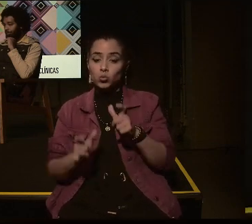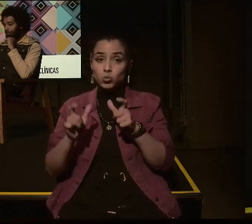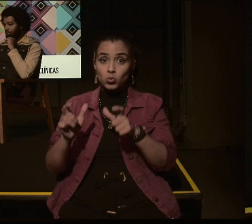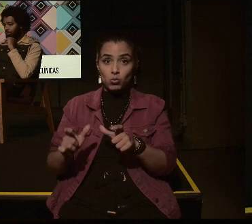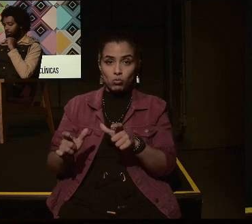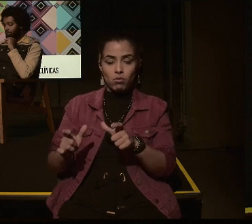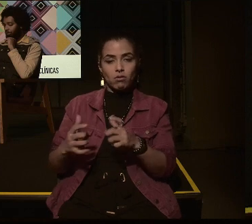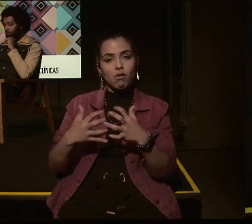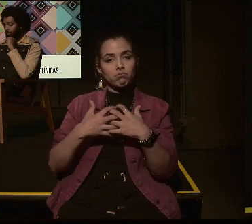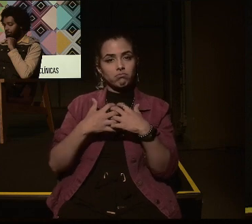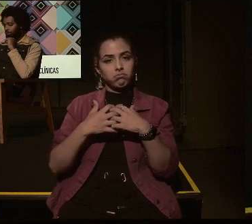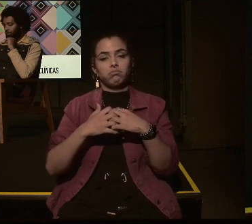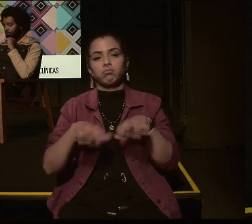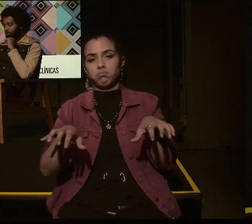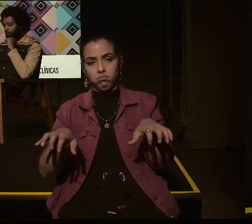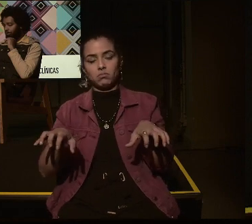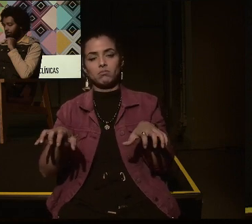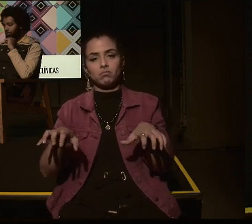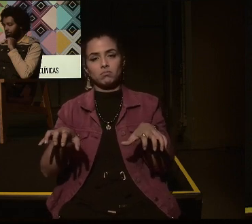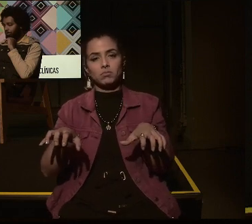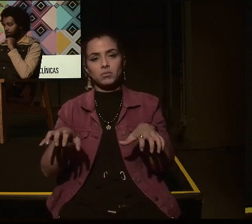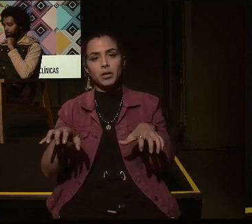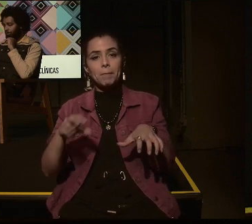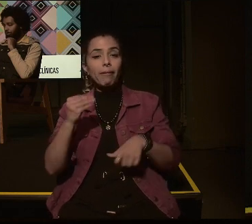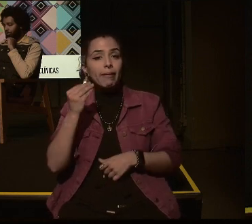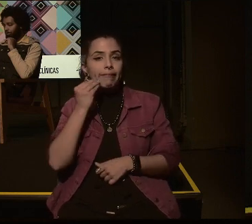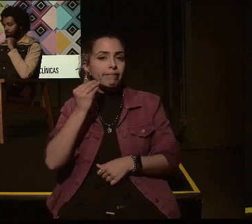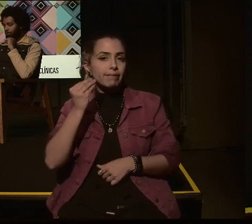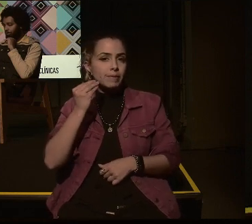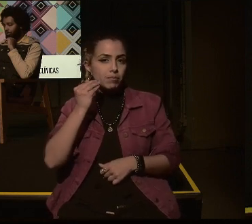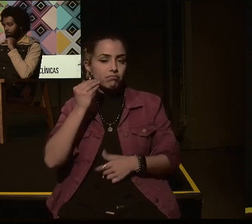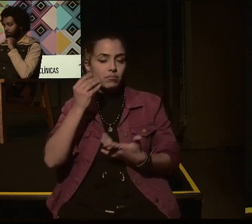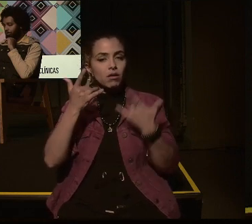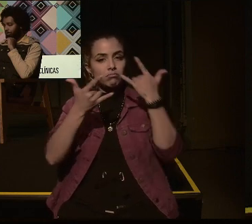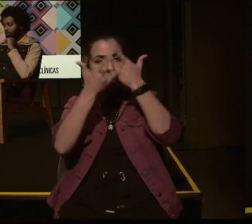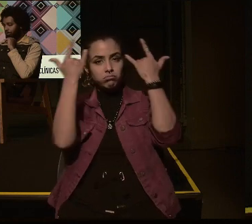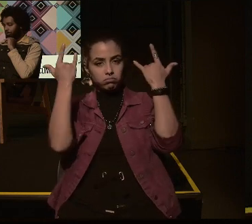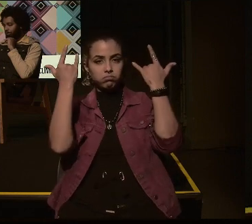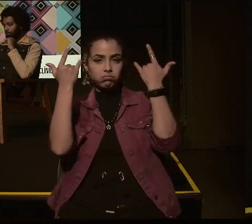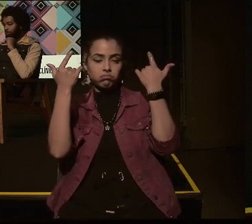o segregaram, de se desmanicomializar.